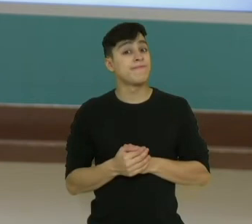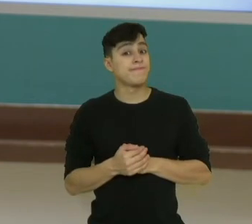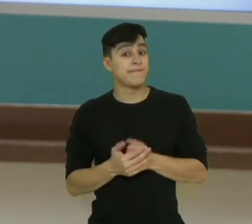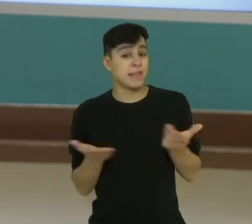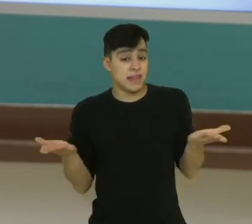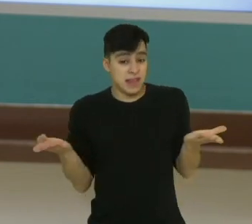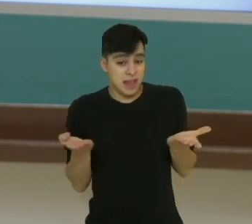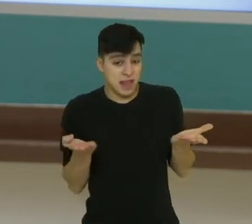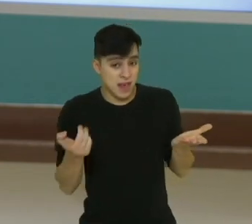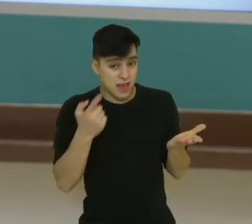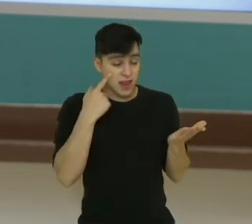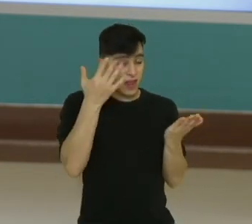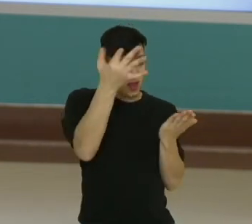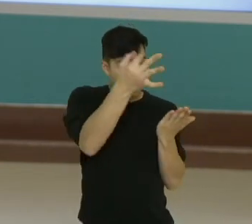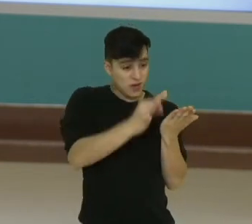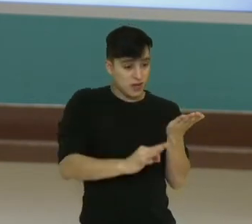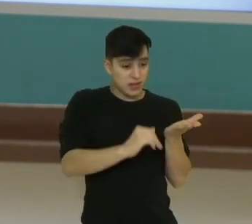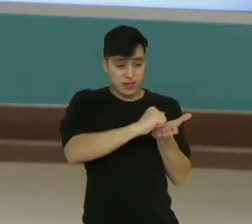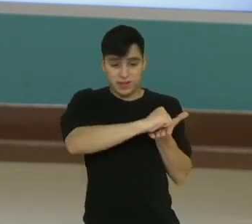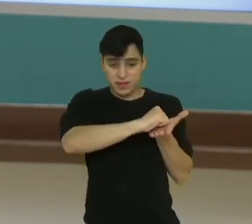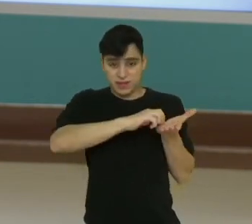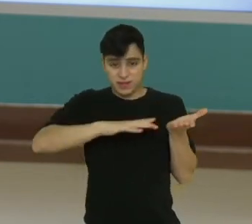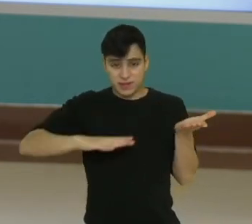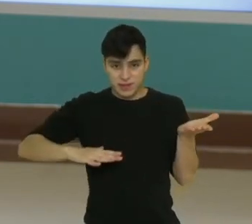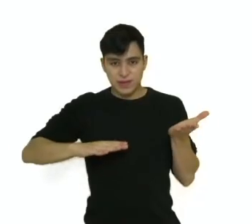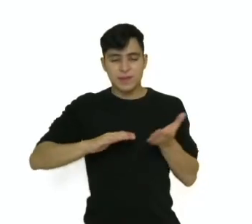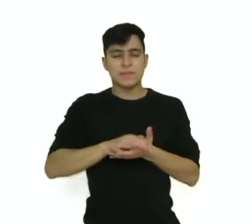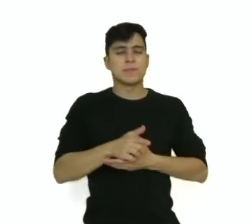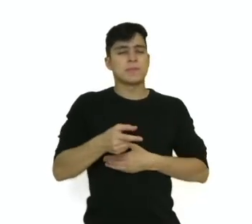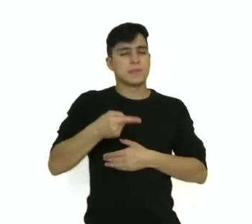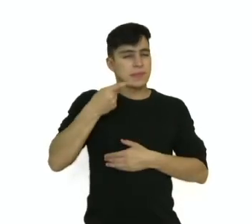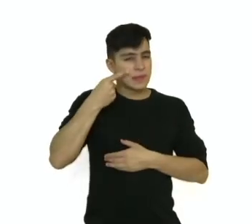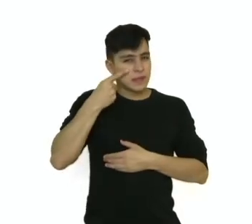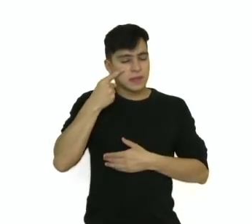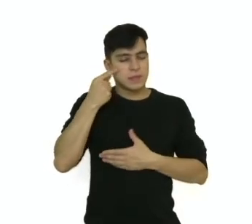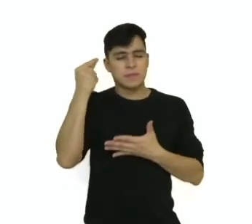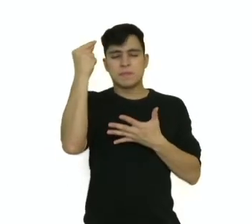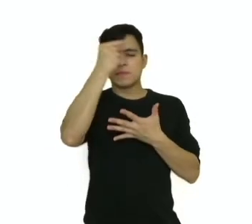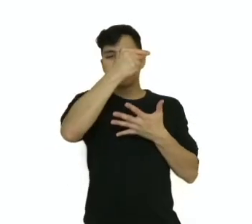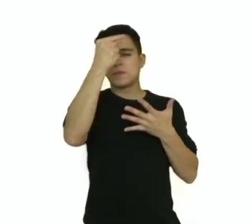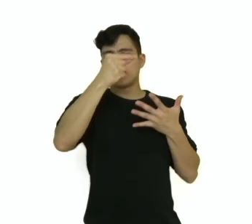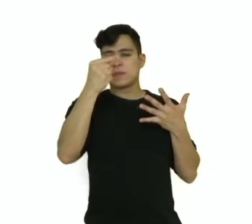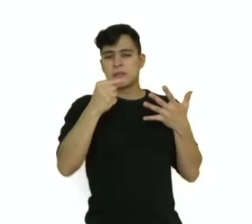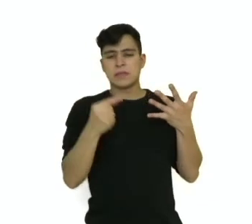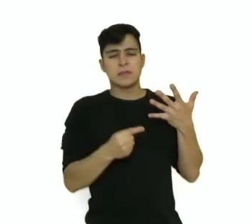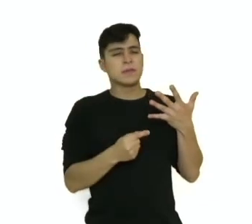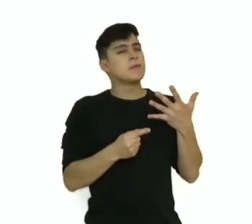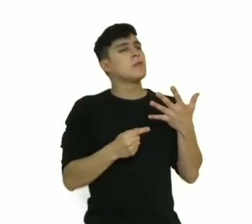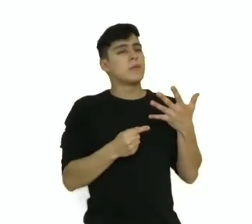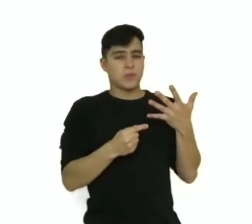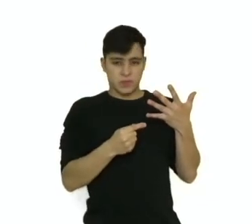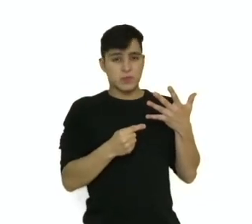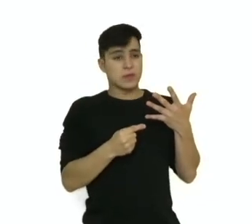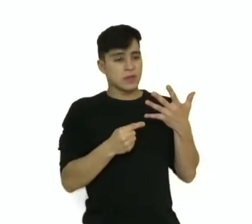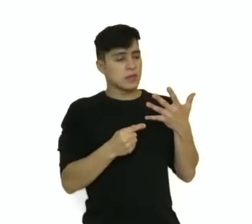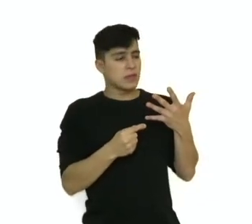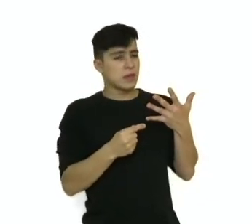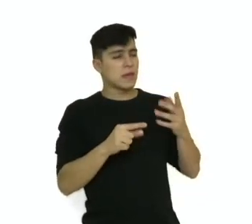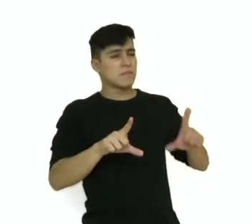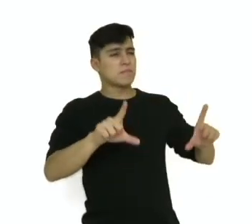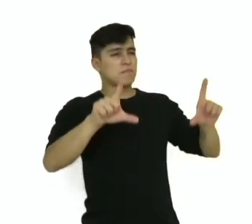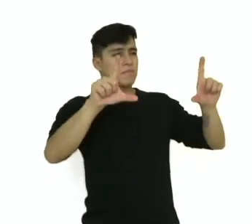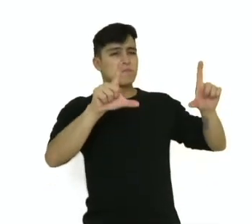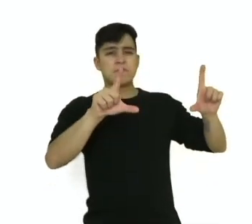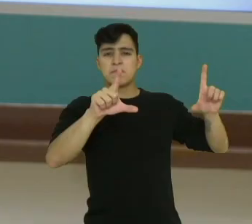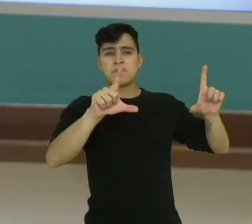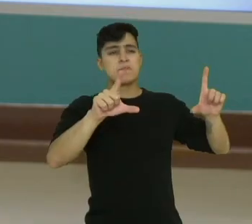Vamos então fazer a correção dessa atividade? Então veja, quais elementos se destacam na representação da cidade